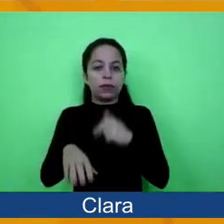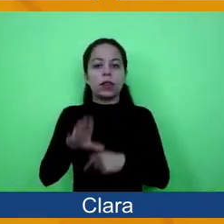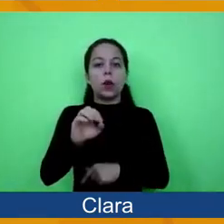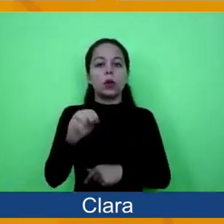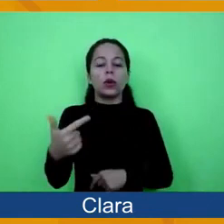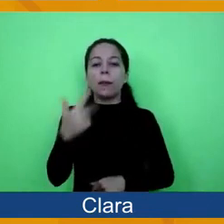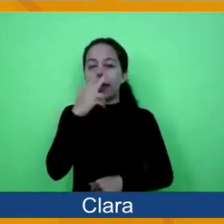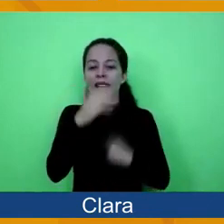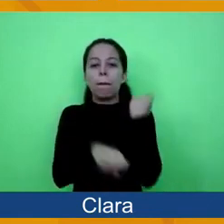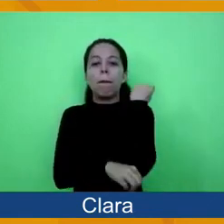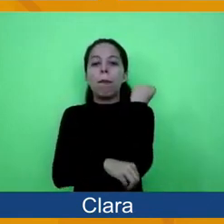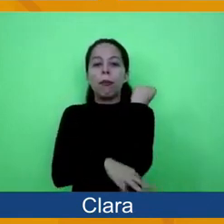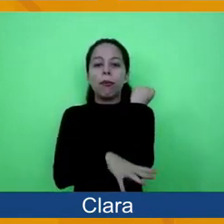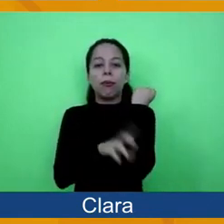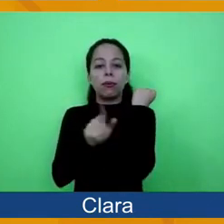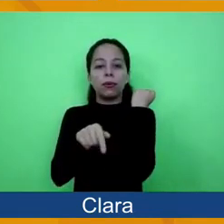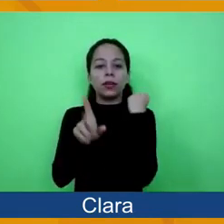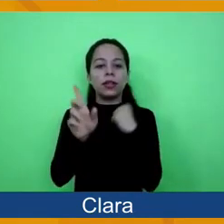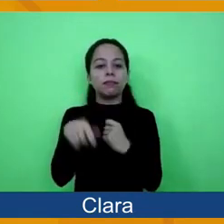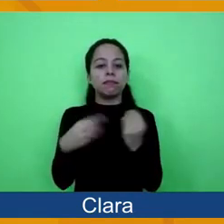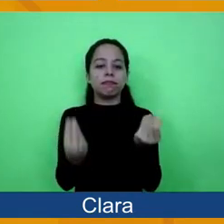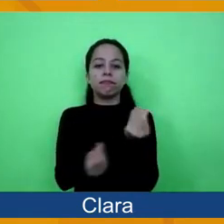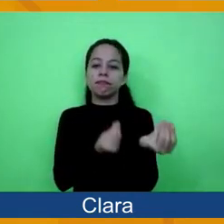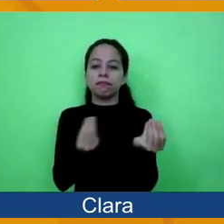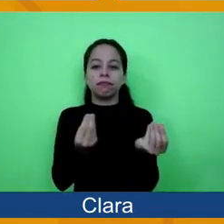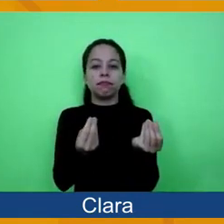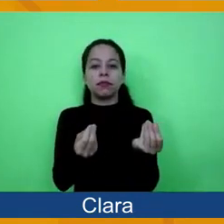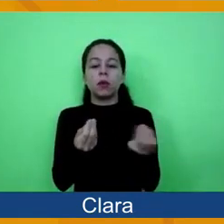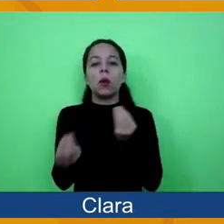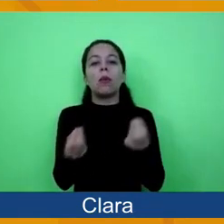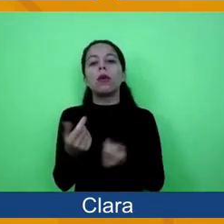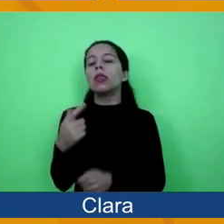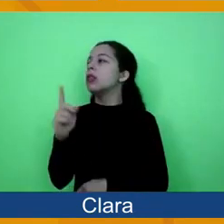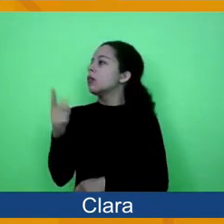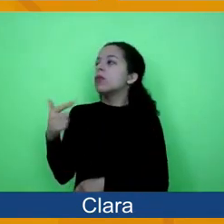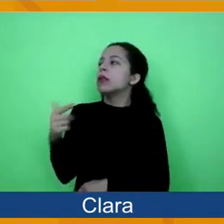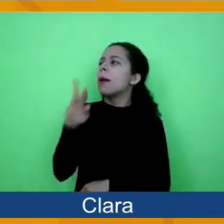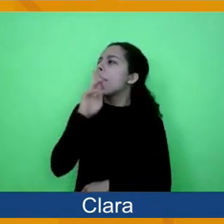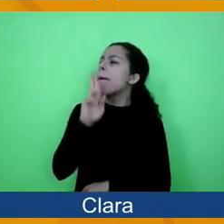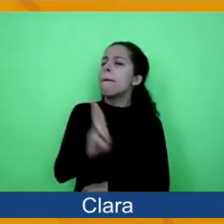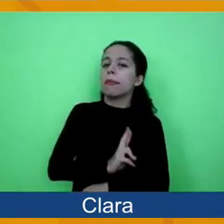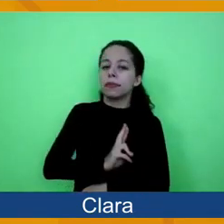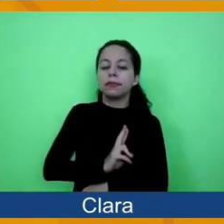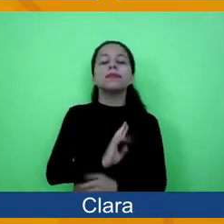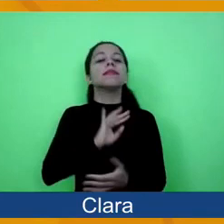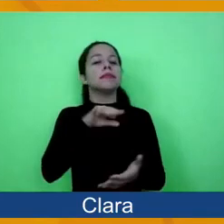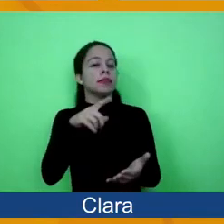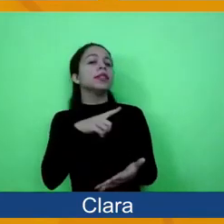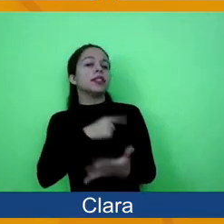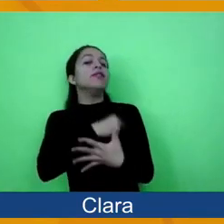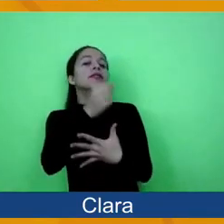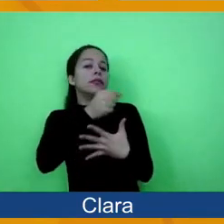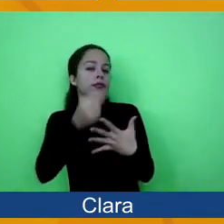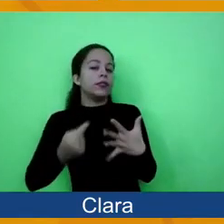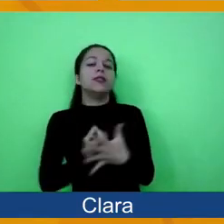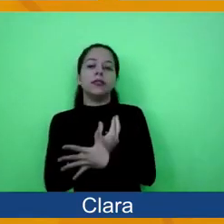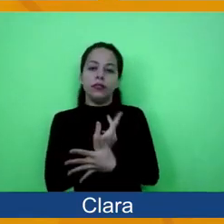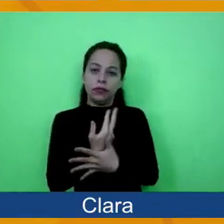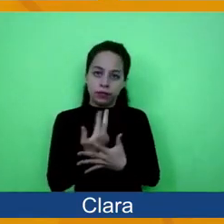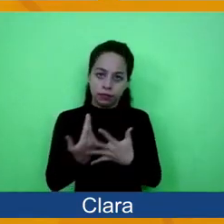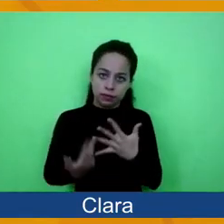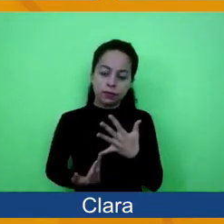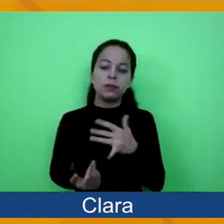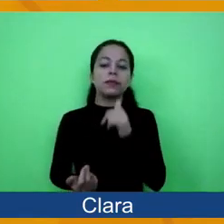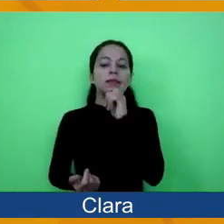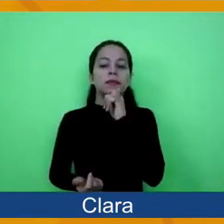né? Ponto de não retorno. Nós temos vários pontos de não retorno, né? Como eu mencionei, os tais limiares críticos.